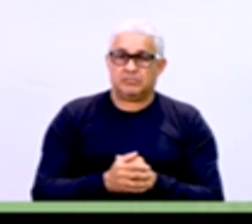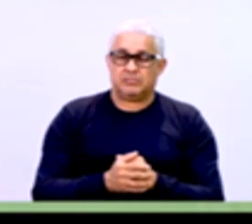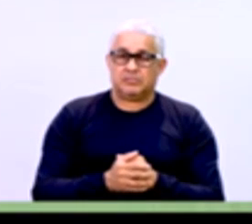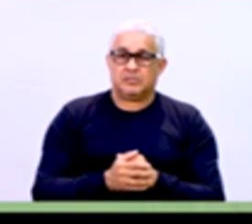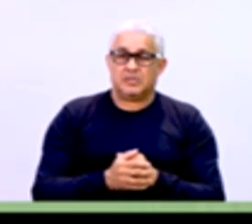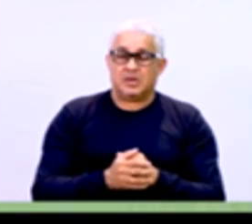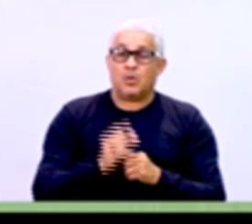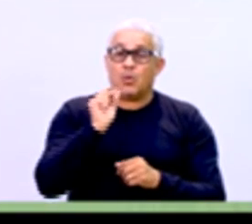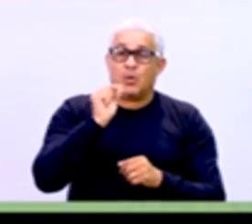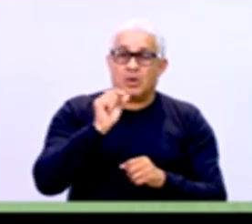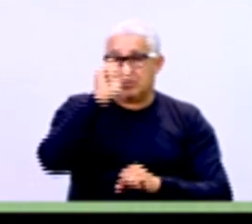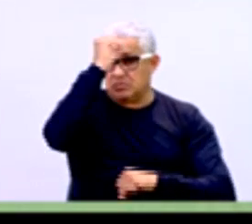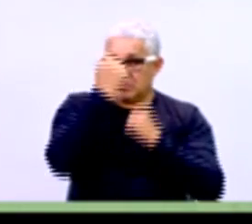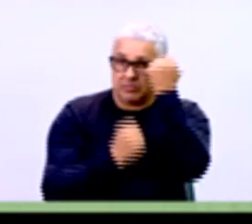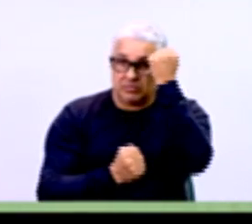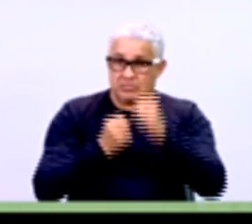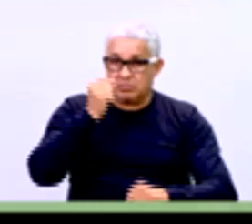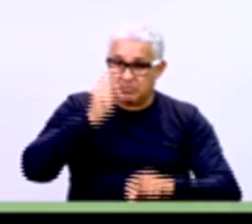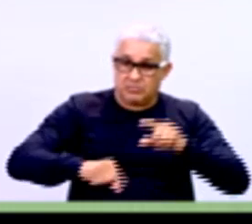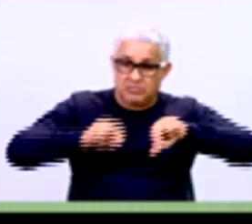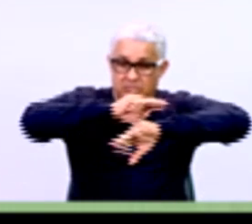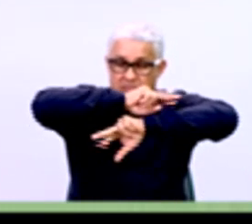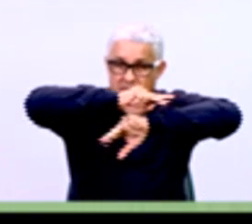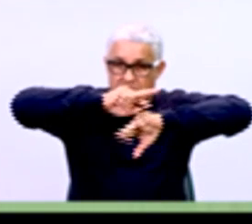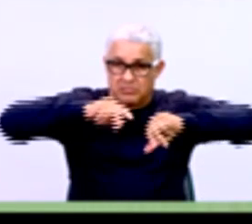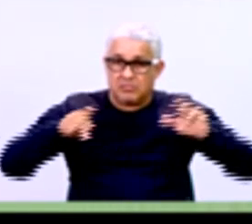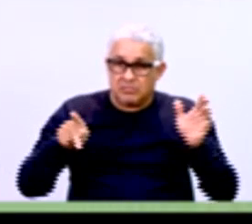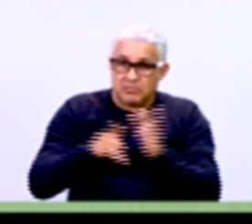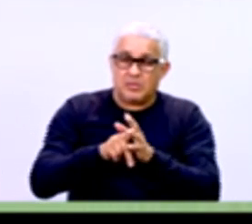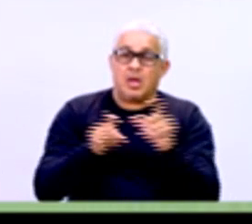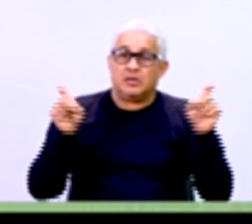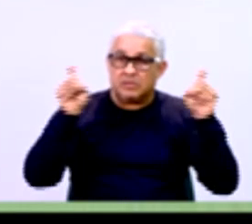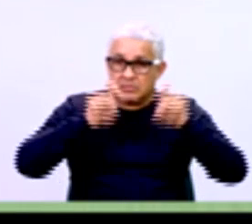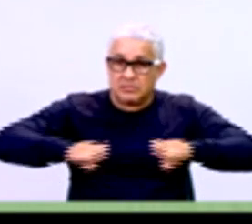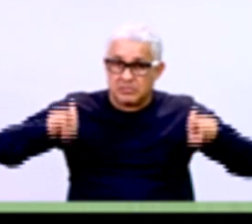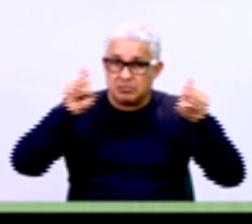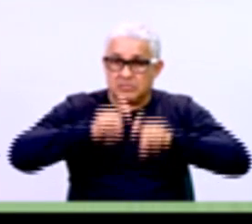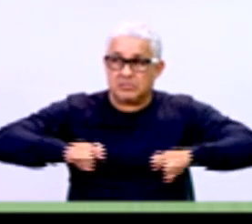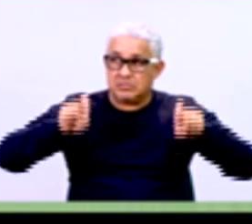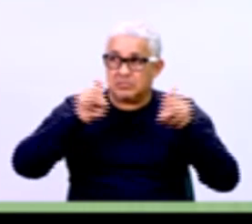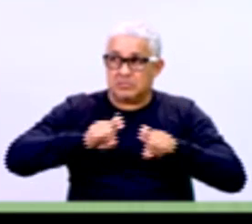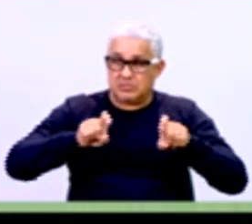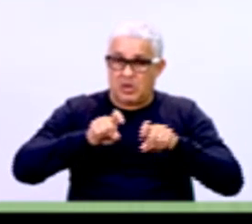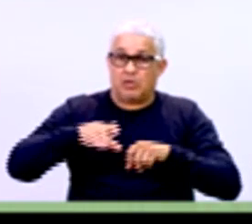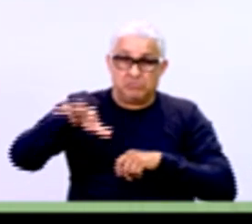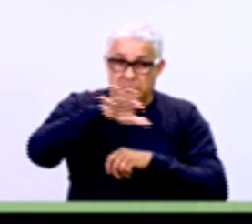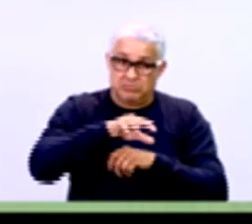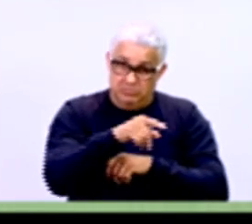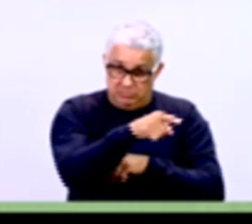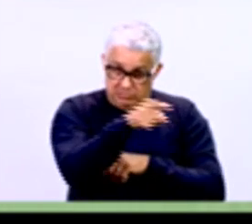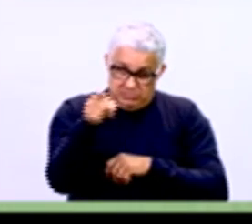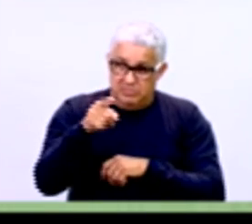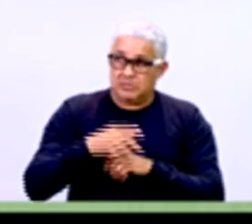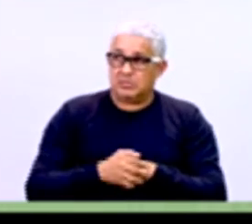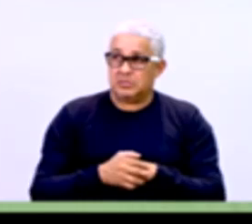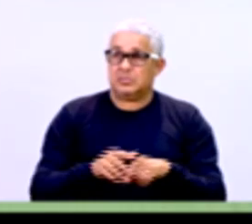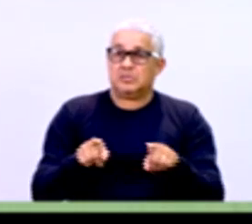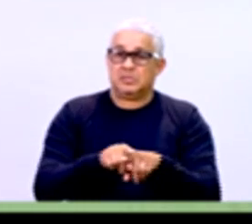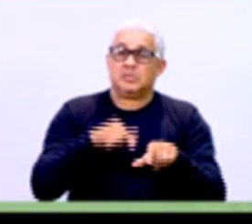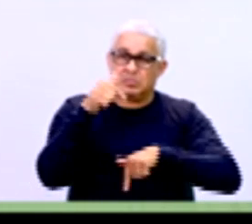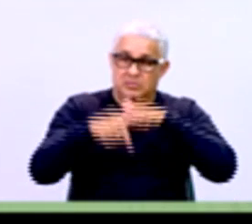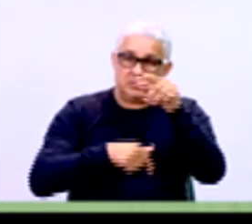desenvolver produtos e soluções de computadores. Vê lá, hein, gente, bem a área de vocês. E